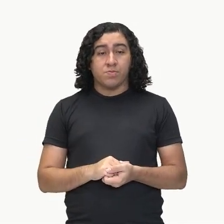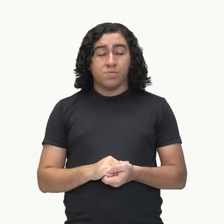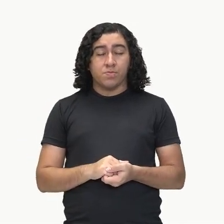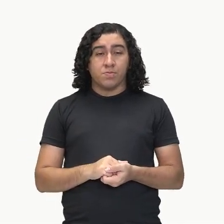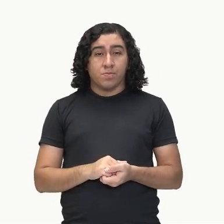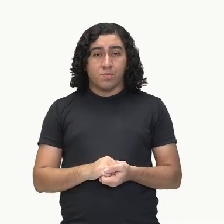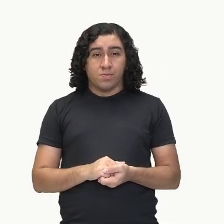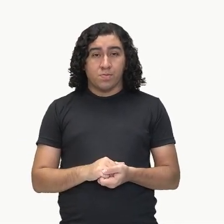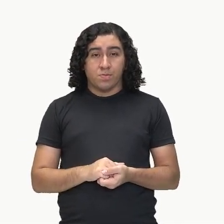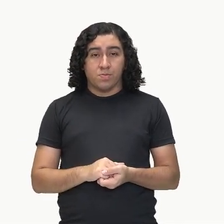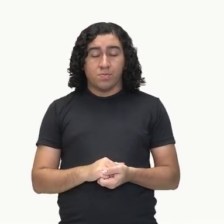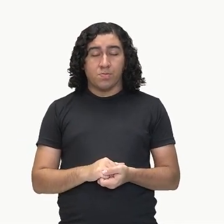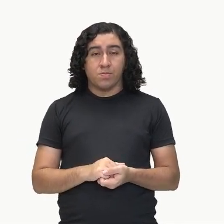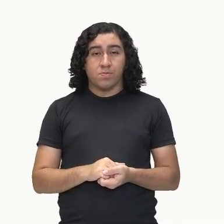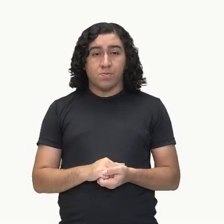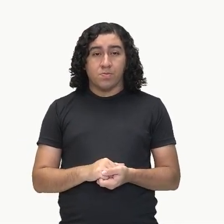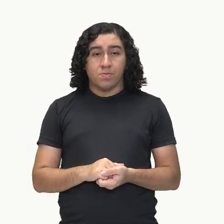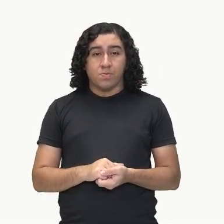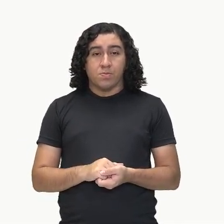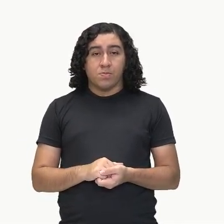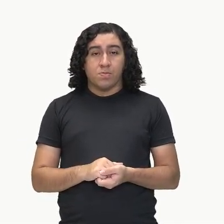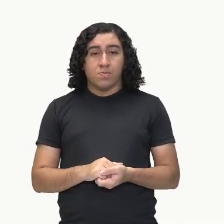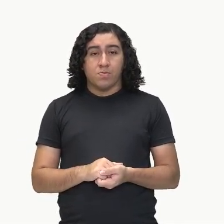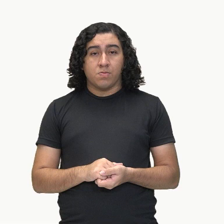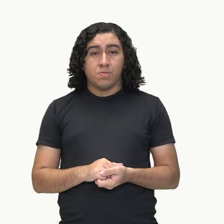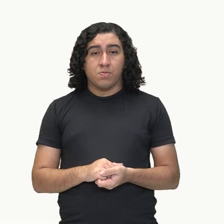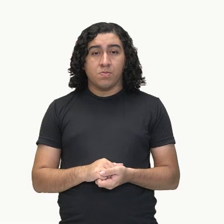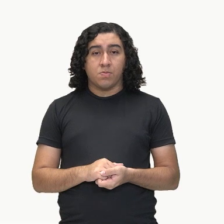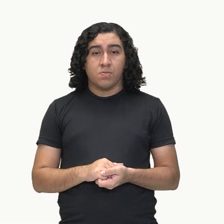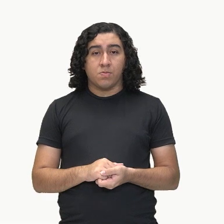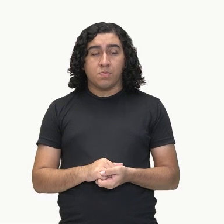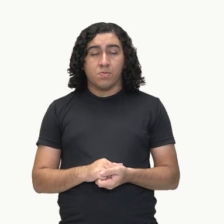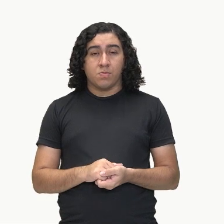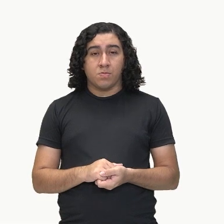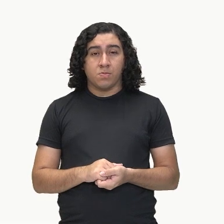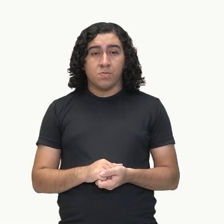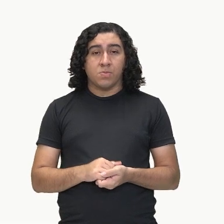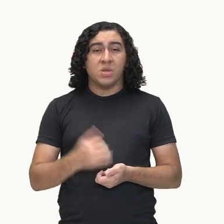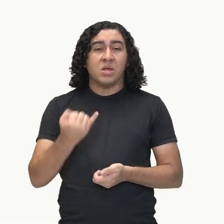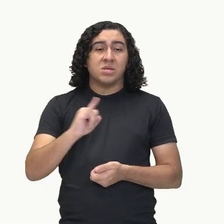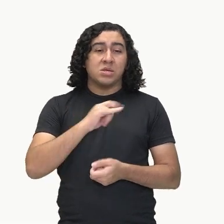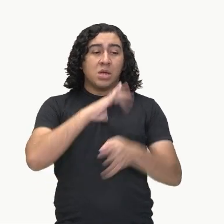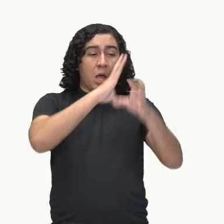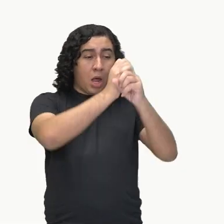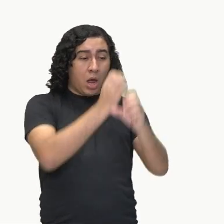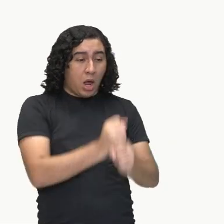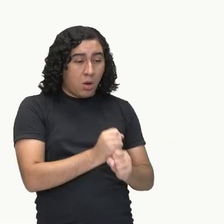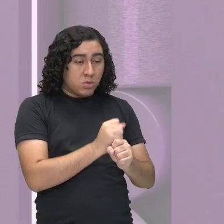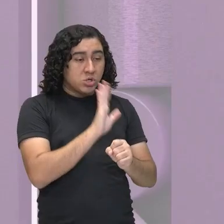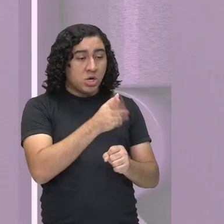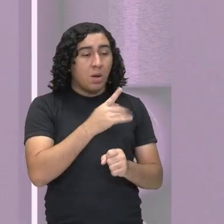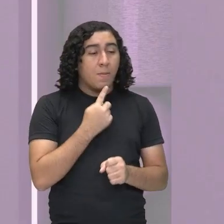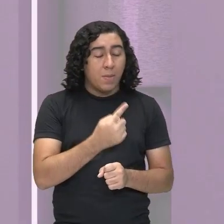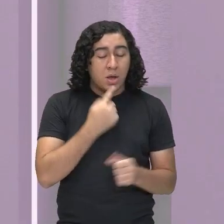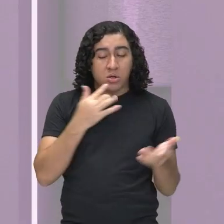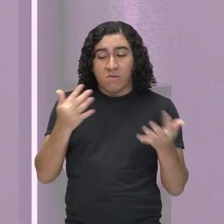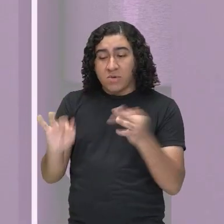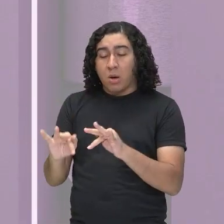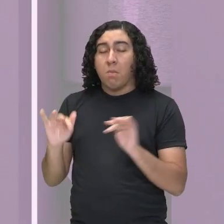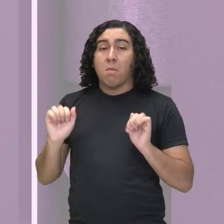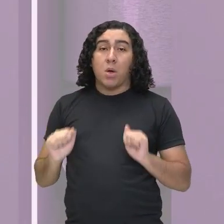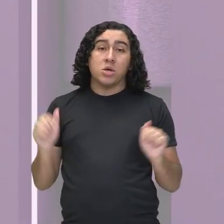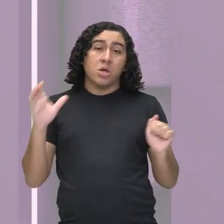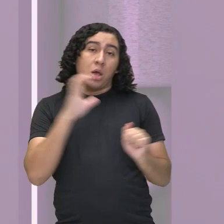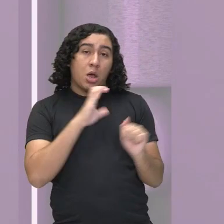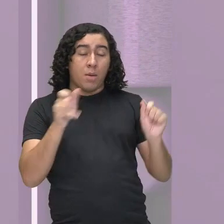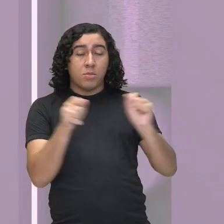chega ali na hora de você finalizar a adição de polinômios, você pode fazer desta forma aí, conforme